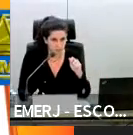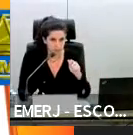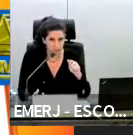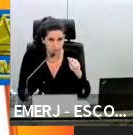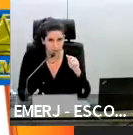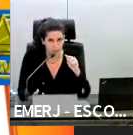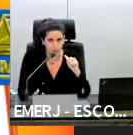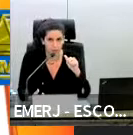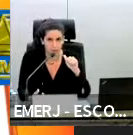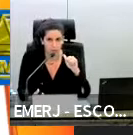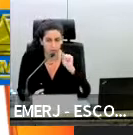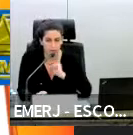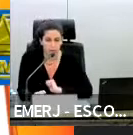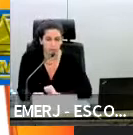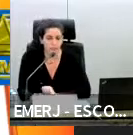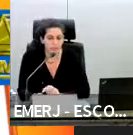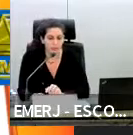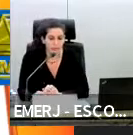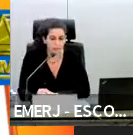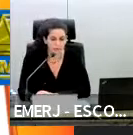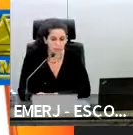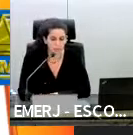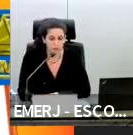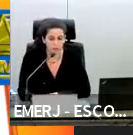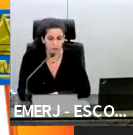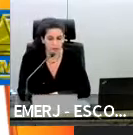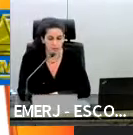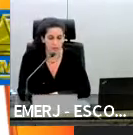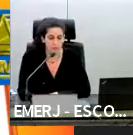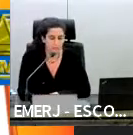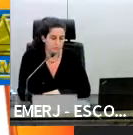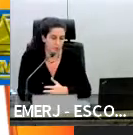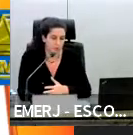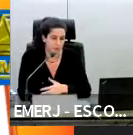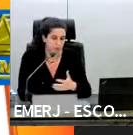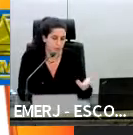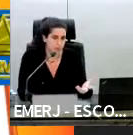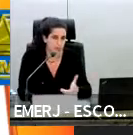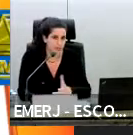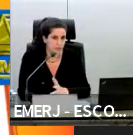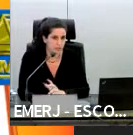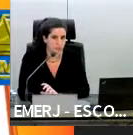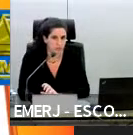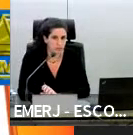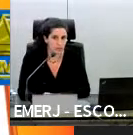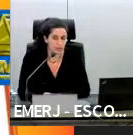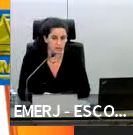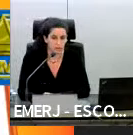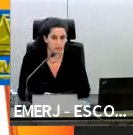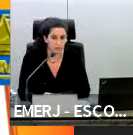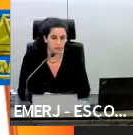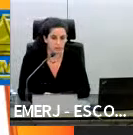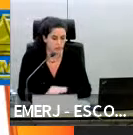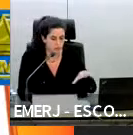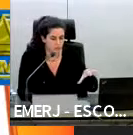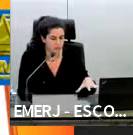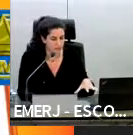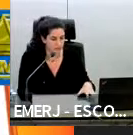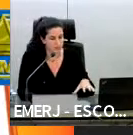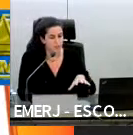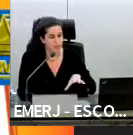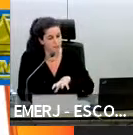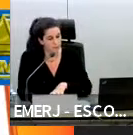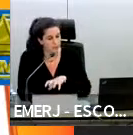citadas pela desembargadora Cristina aqui no início, que são, bom, diplomas de direitos humanos no plano do